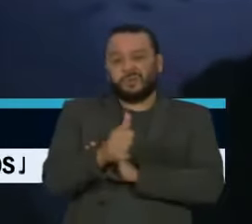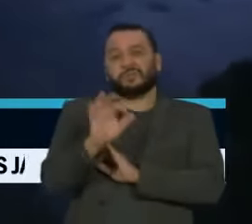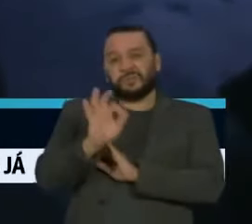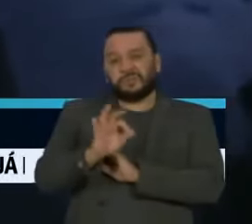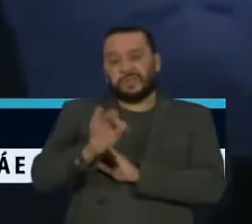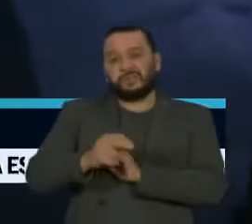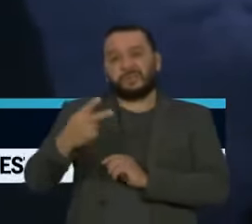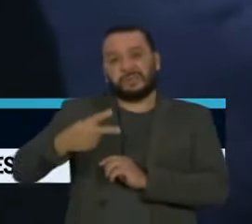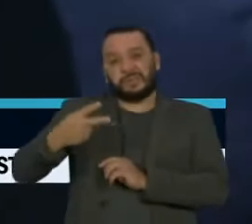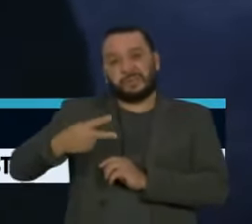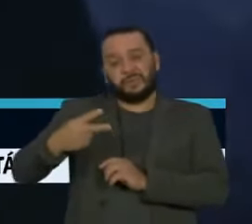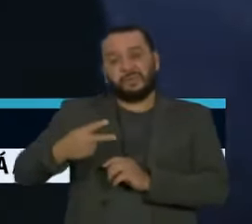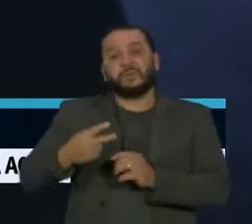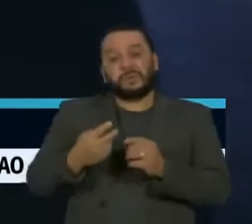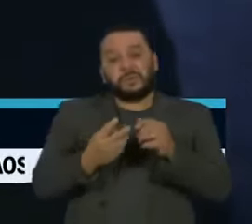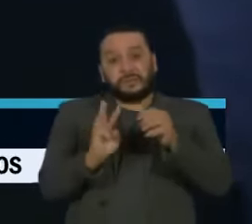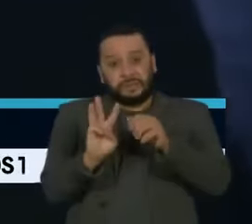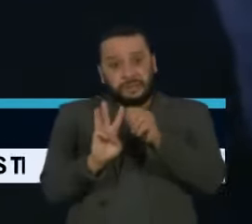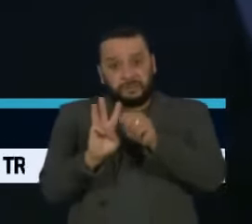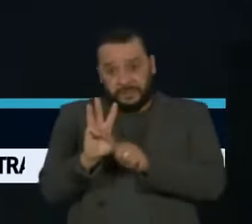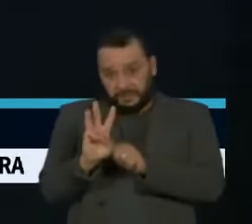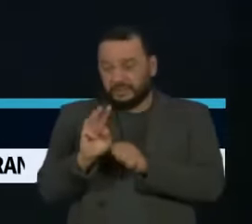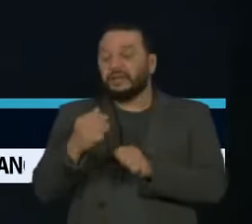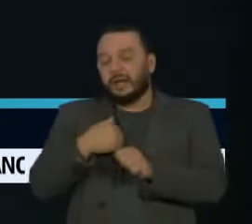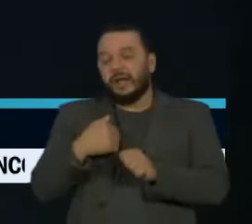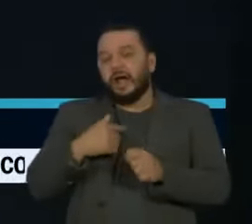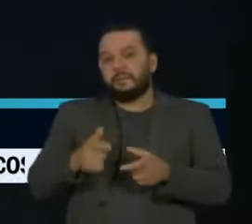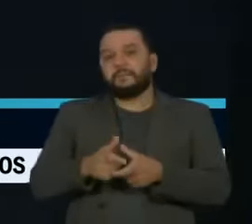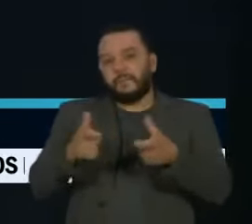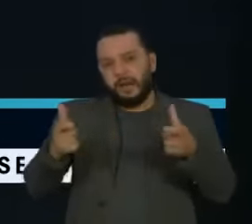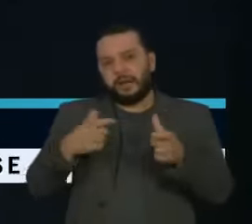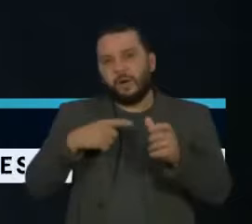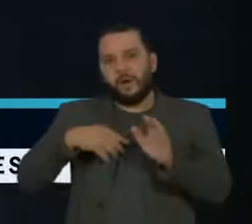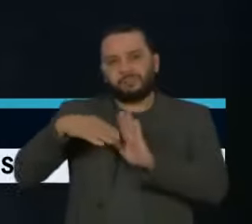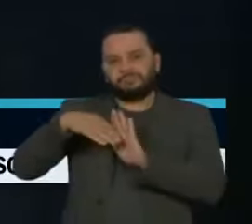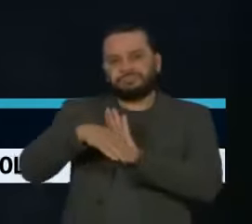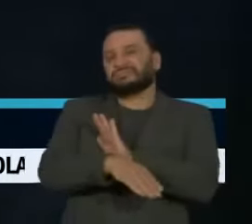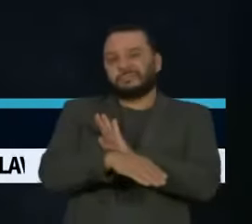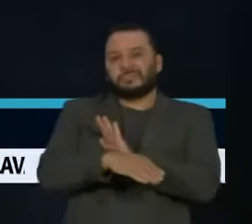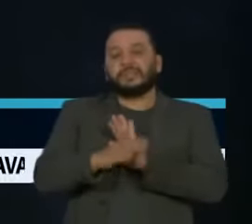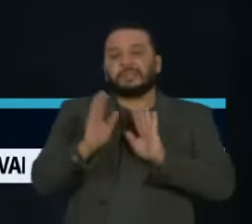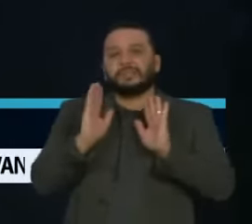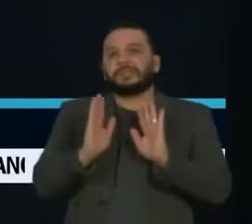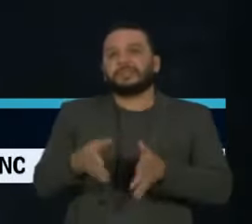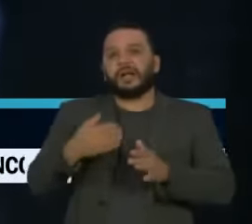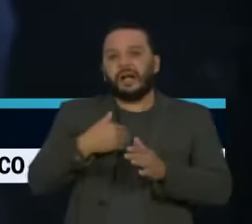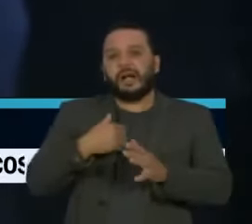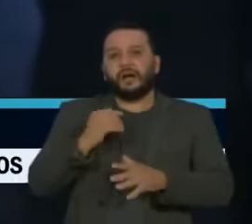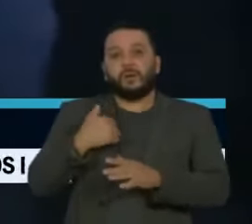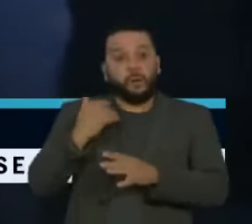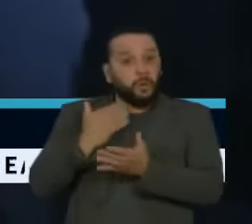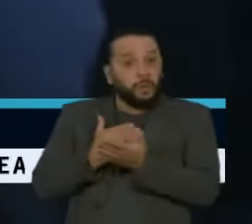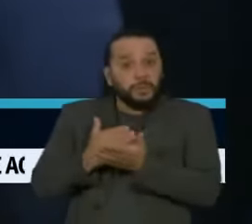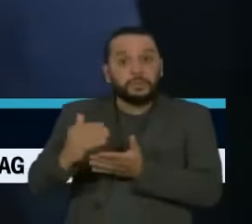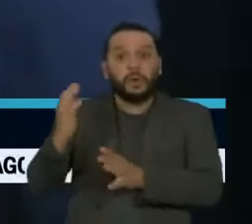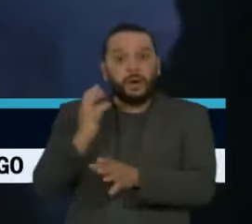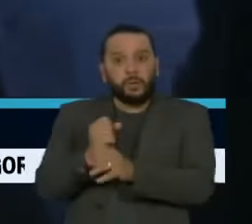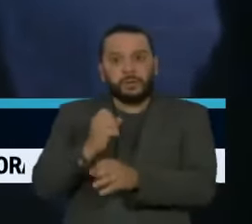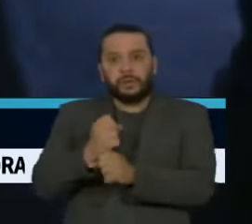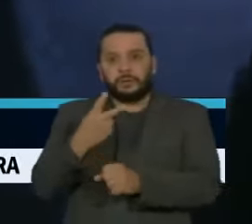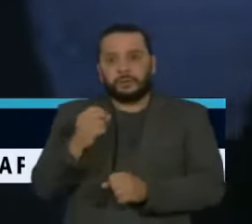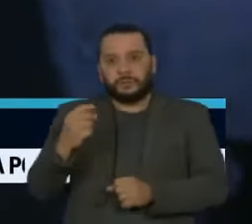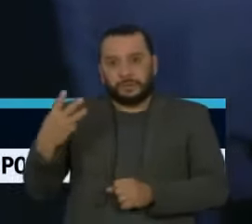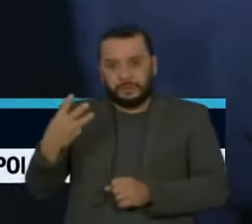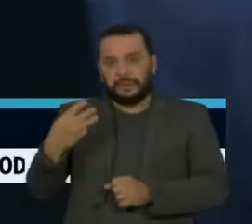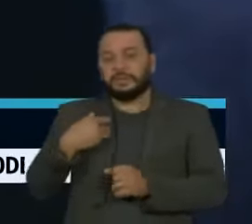segundo trimestre. É a maior contração da história desde o indicador, que passou a ser calculado em 2003. Ele é uma espécie de